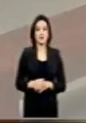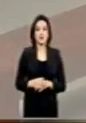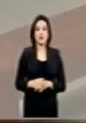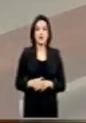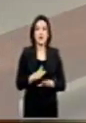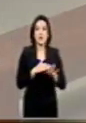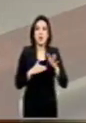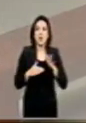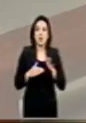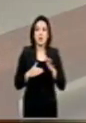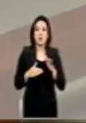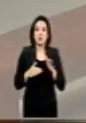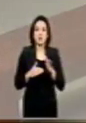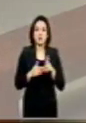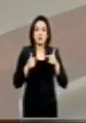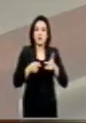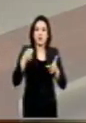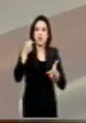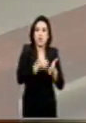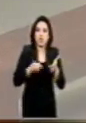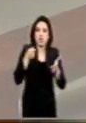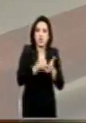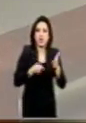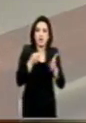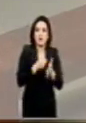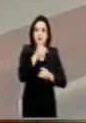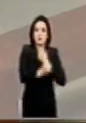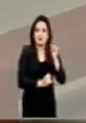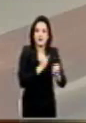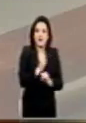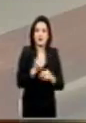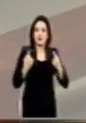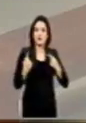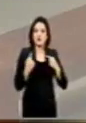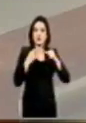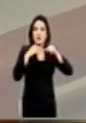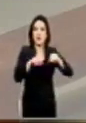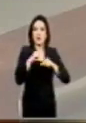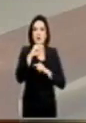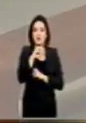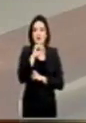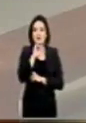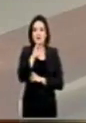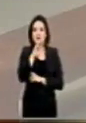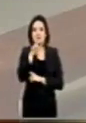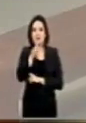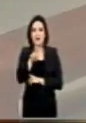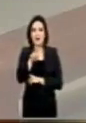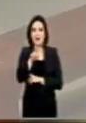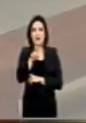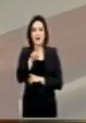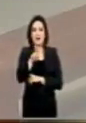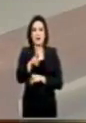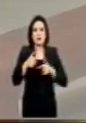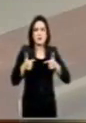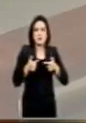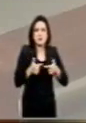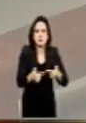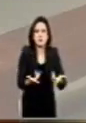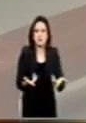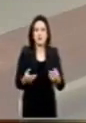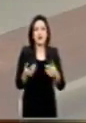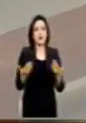virtuais contra cyberterrorismo e ataques de inteligência começaram. Chegamos ao ponto, excelentíssimos ministros, que